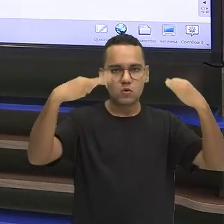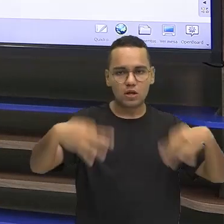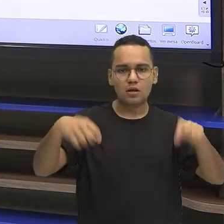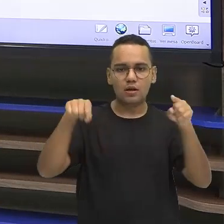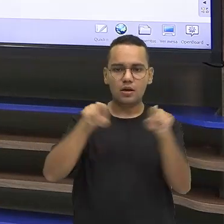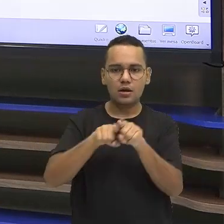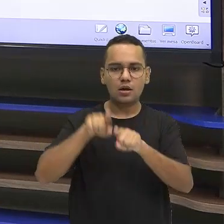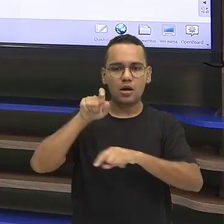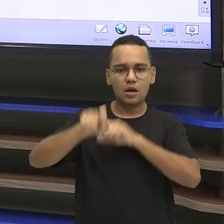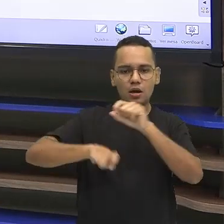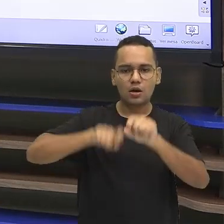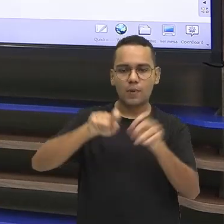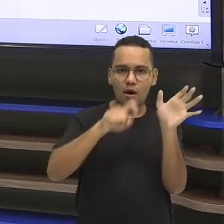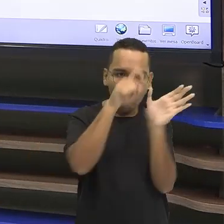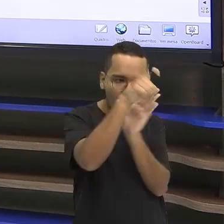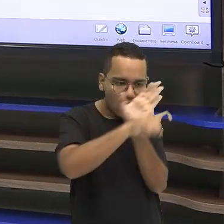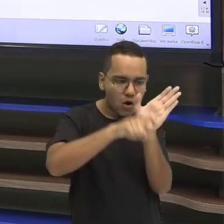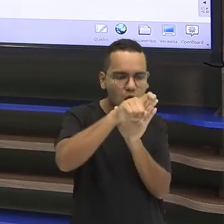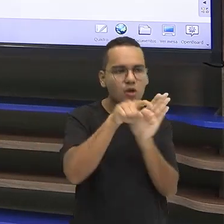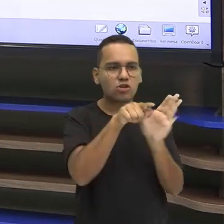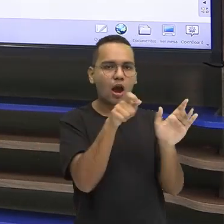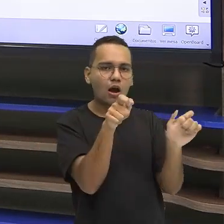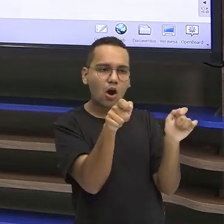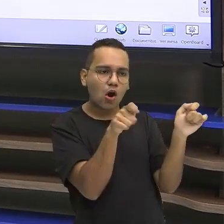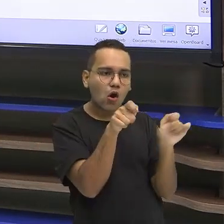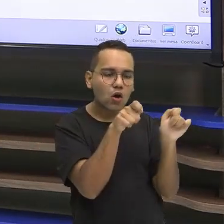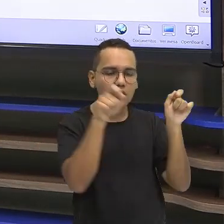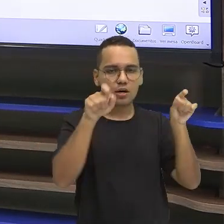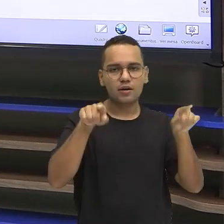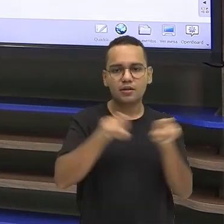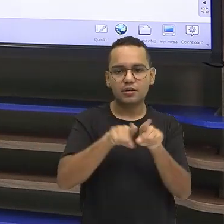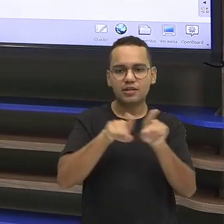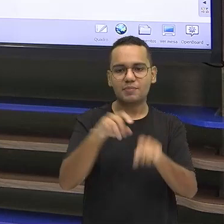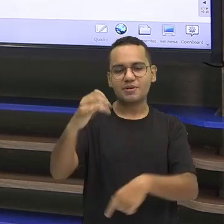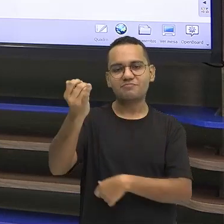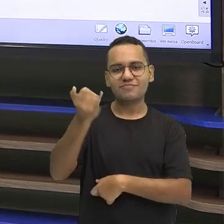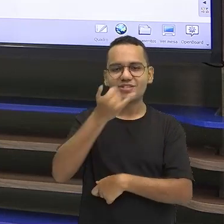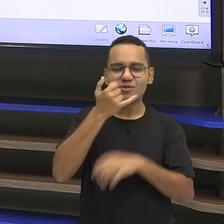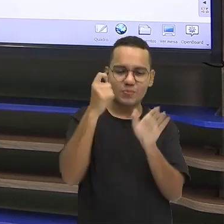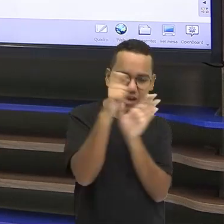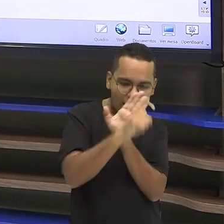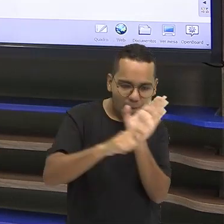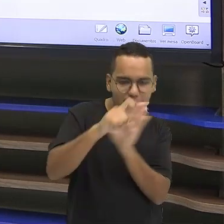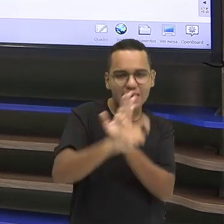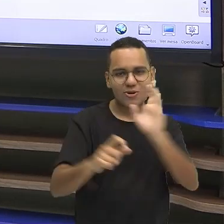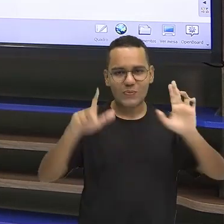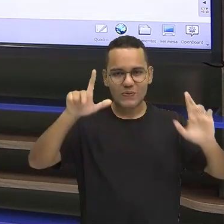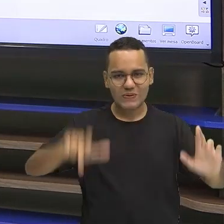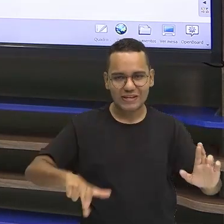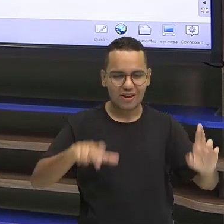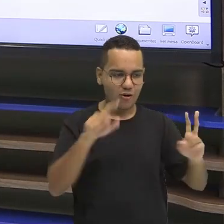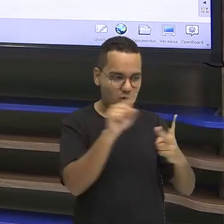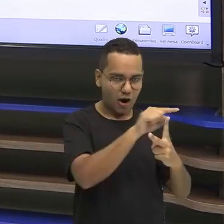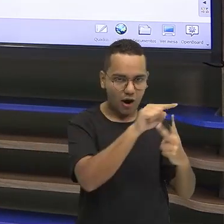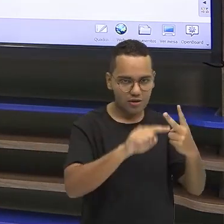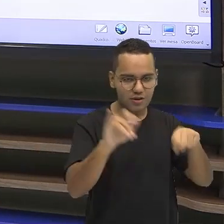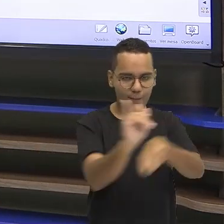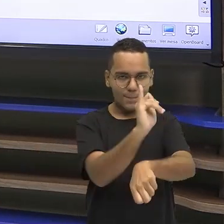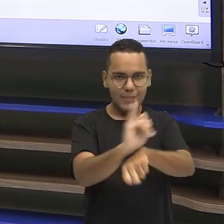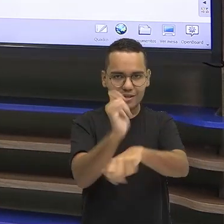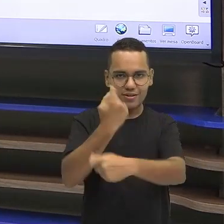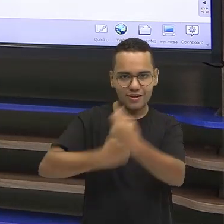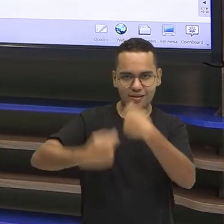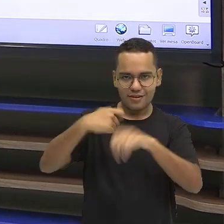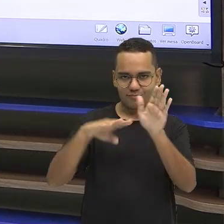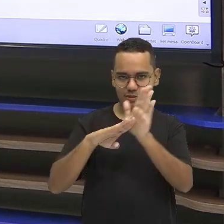programar a agropecuária e, na verdade, a agricultura e a pecuária nesse ambiente, tá? Então, por conta